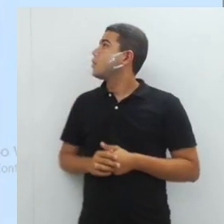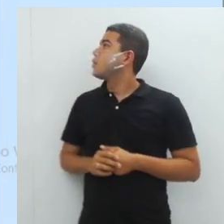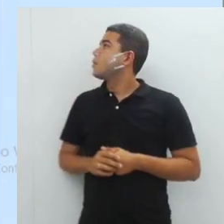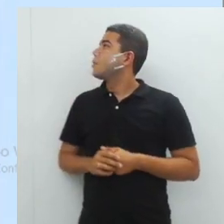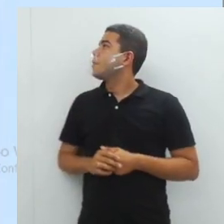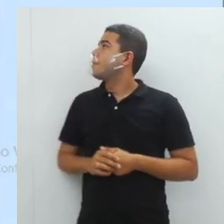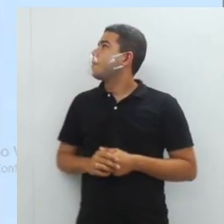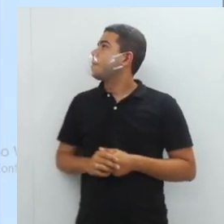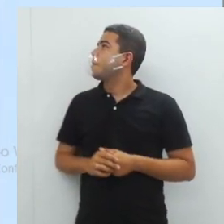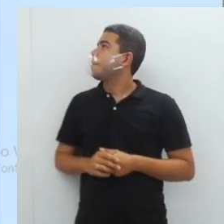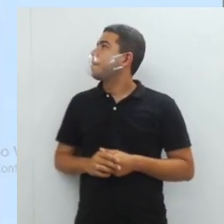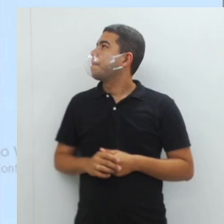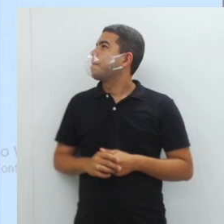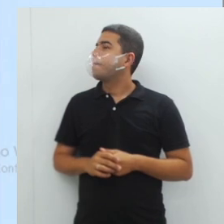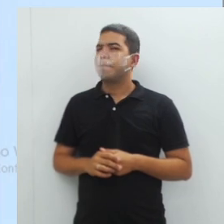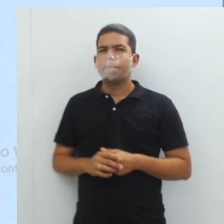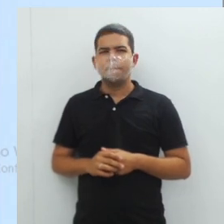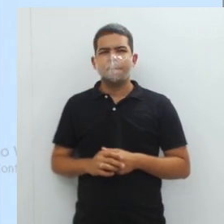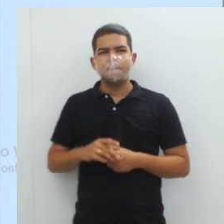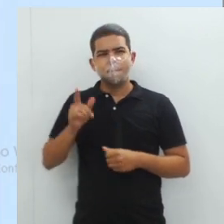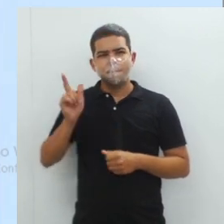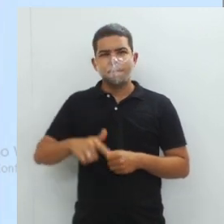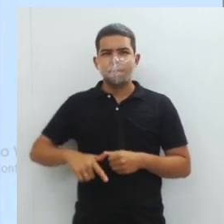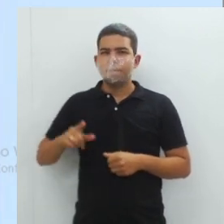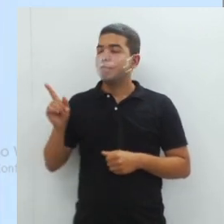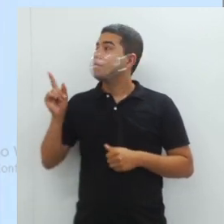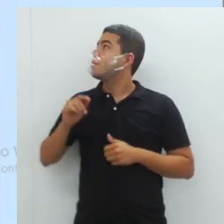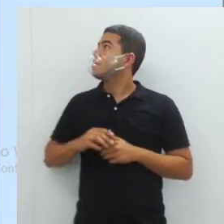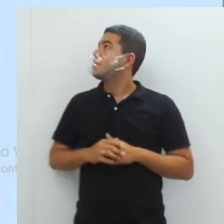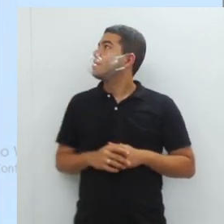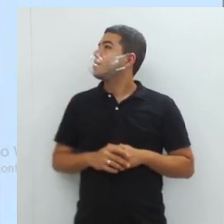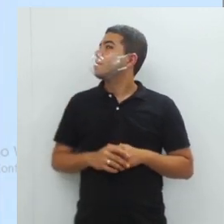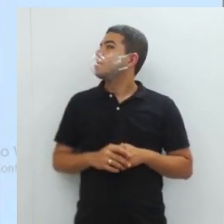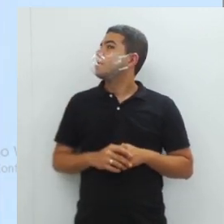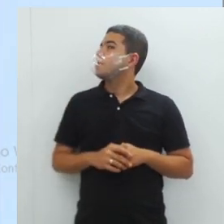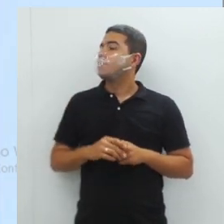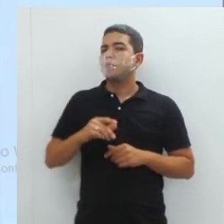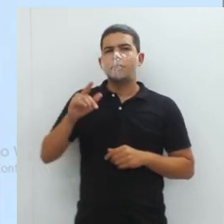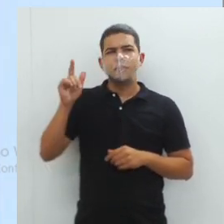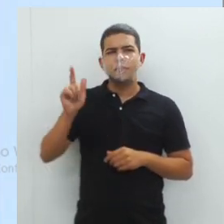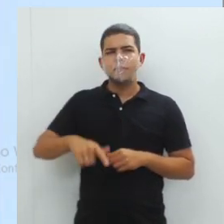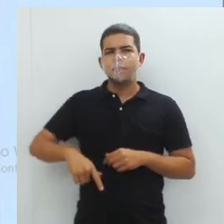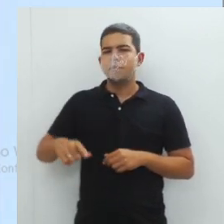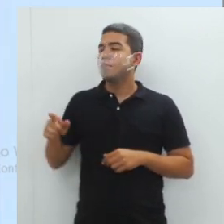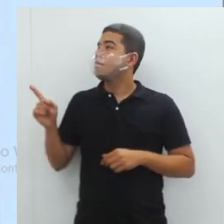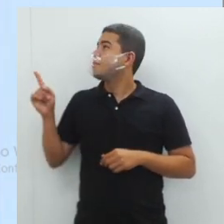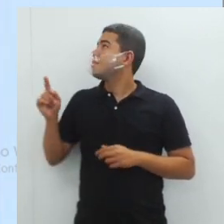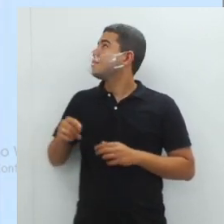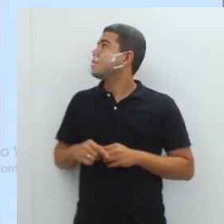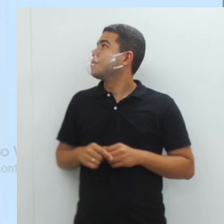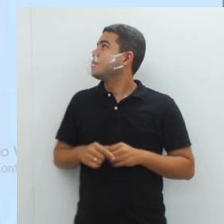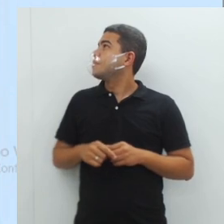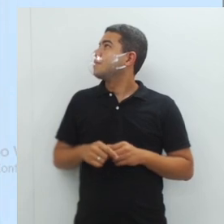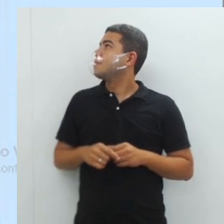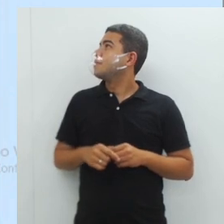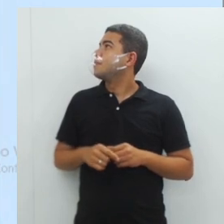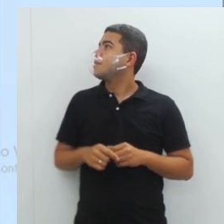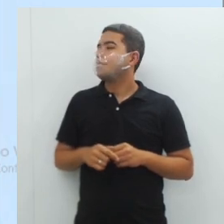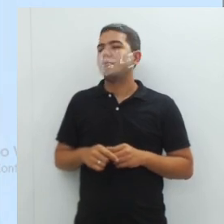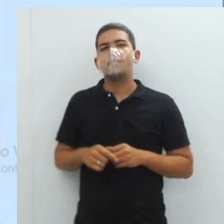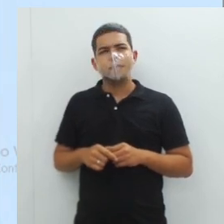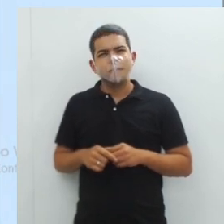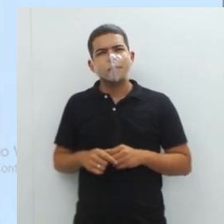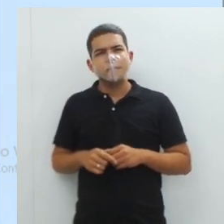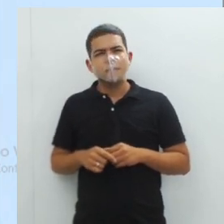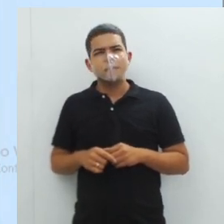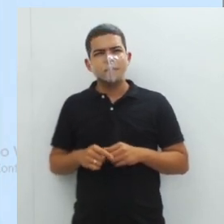araripe, jacuca, beija-flor de gravata vermelha, arara azul de Lear e ararinha azul, que recentemente